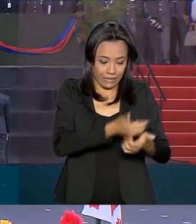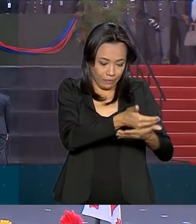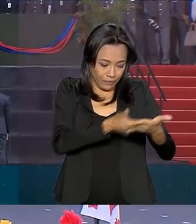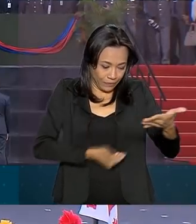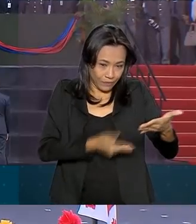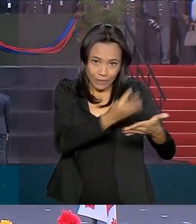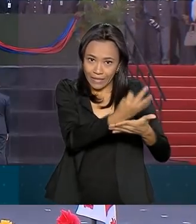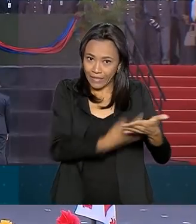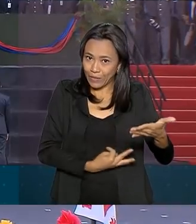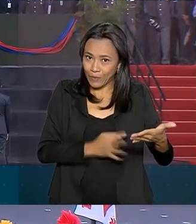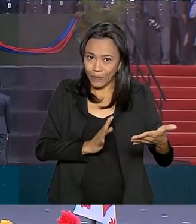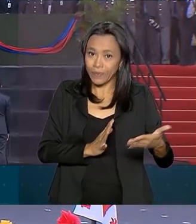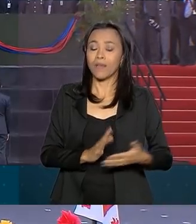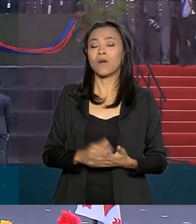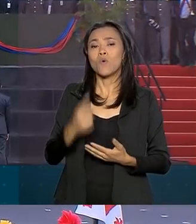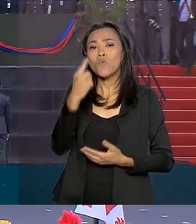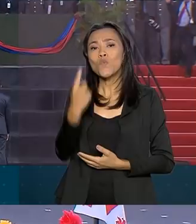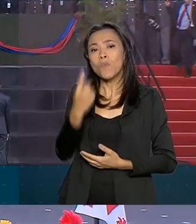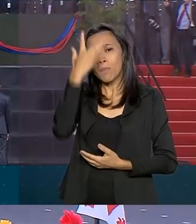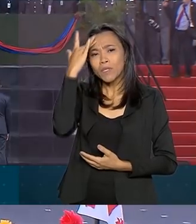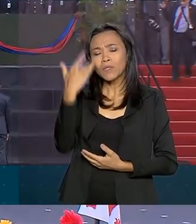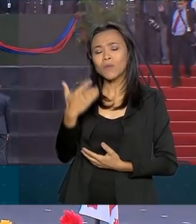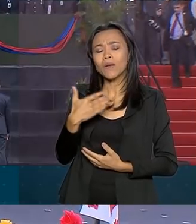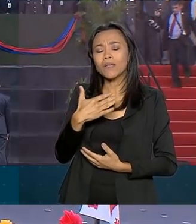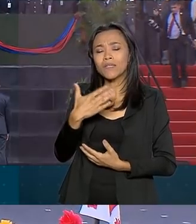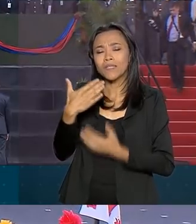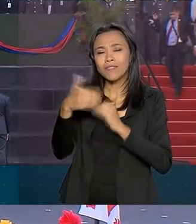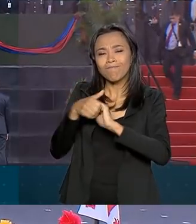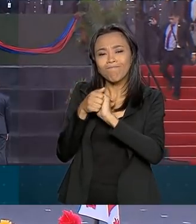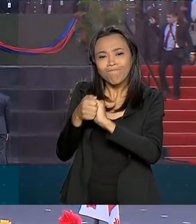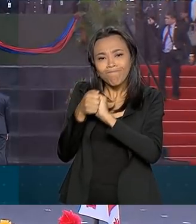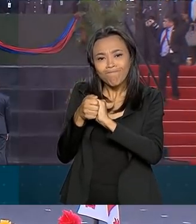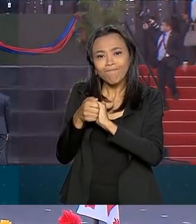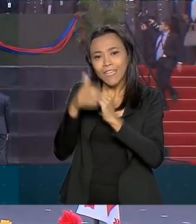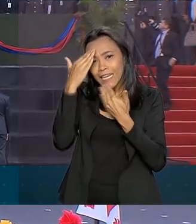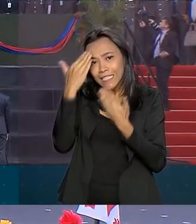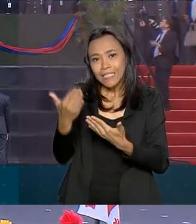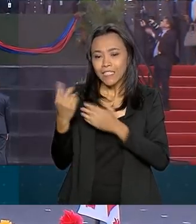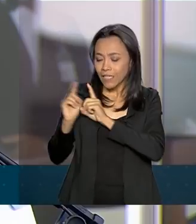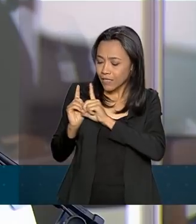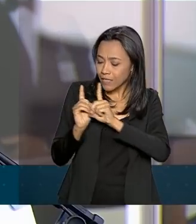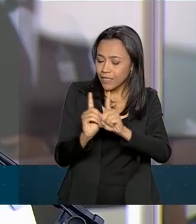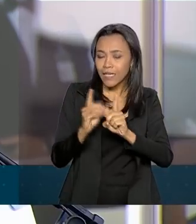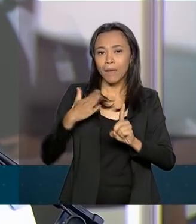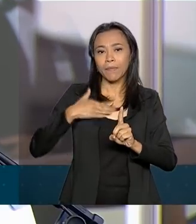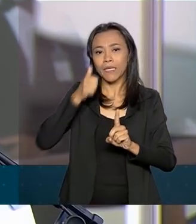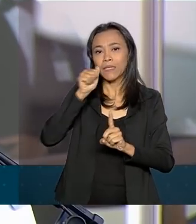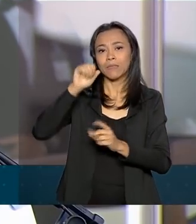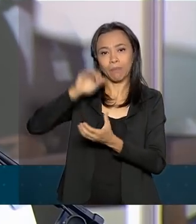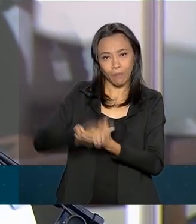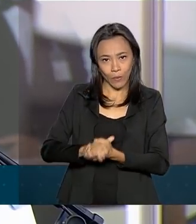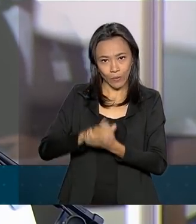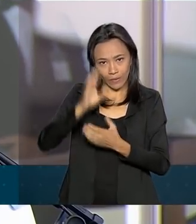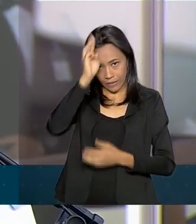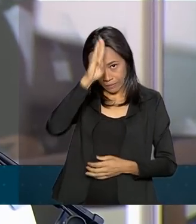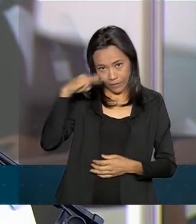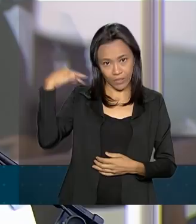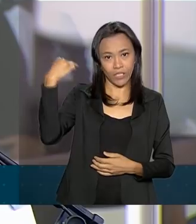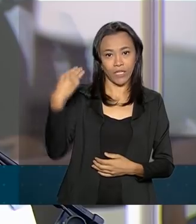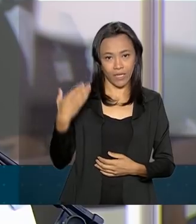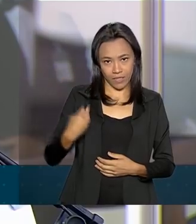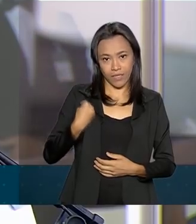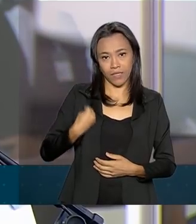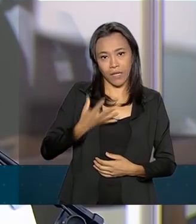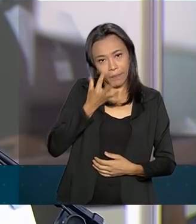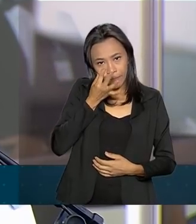cumprimentar uma pessoa que me é muito grata, que me acompanha nessa difícil missão, a minha esposa, Michele Bolsonaro, que se